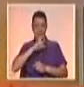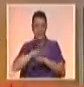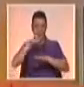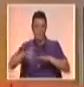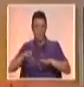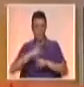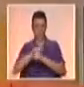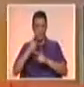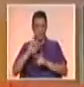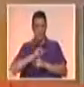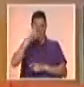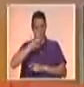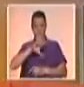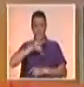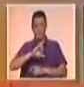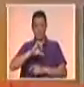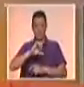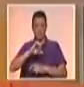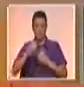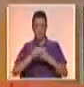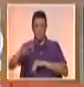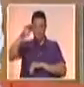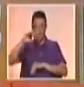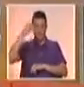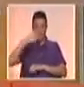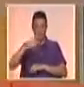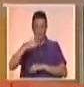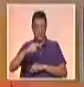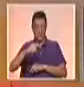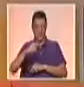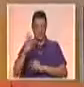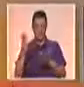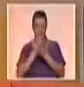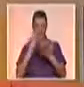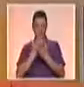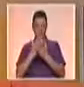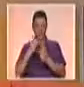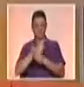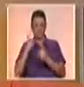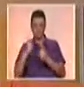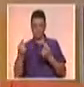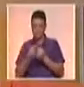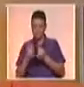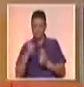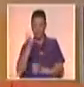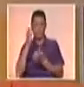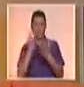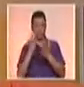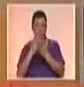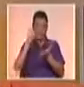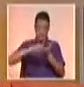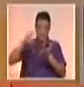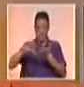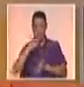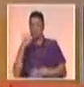disso. Eu lembro-me que o meu filho mais velho começou a ter muito mais, autonomia muito mais cedo, de ir para a escola, até porque moramos muito perto das escolas, ir para a escola a pé